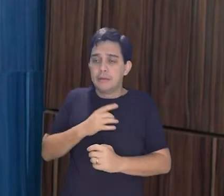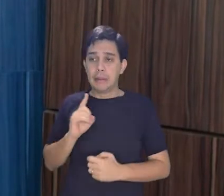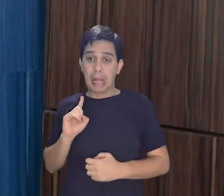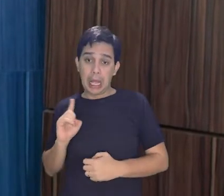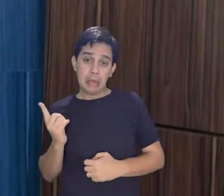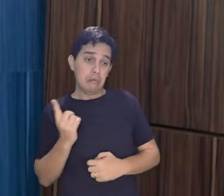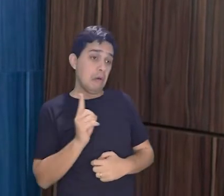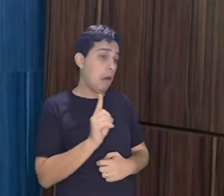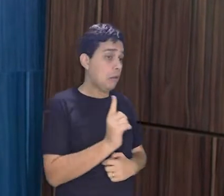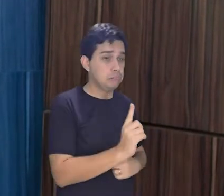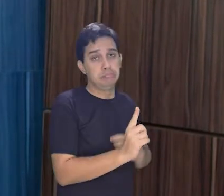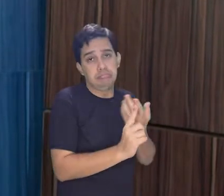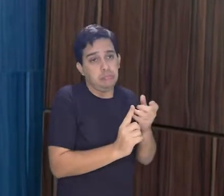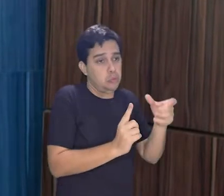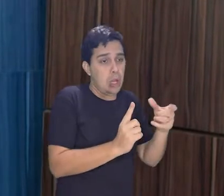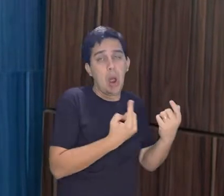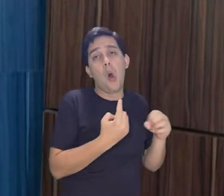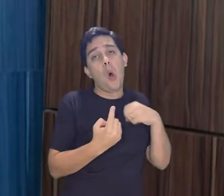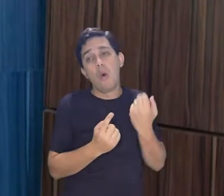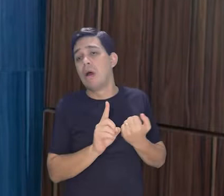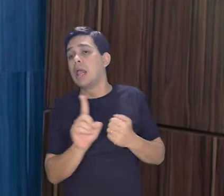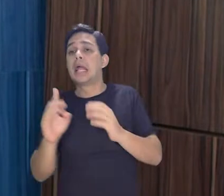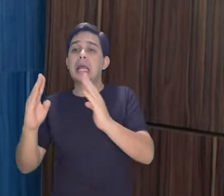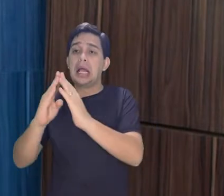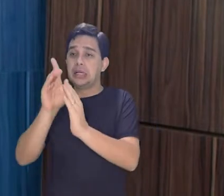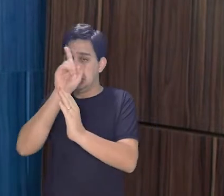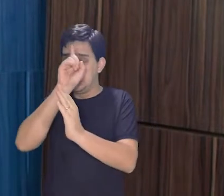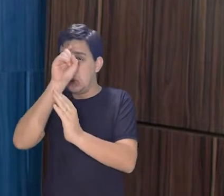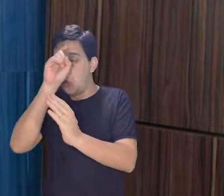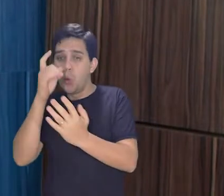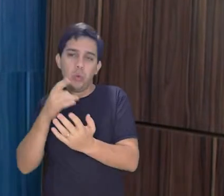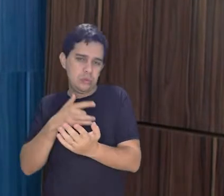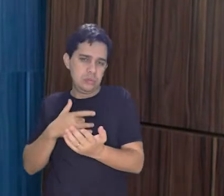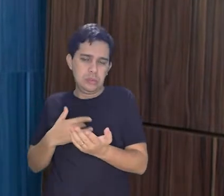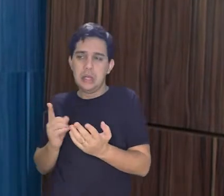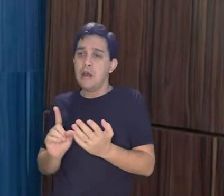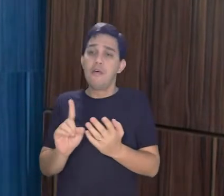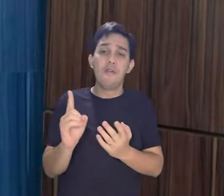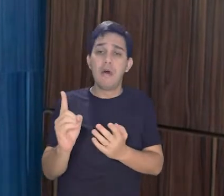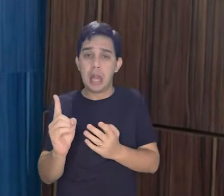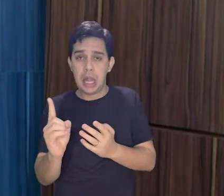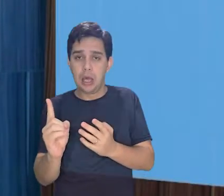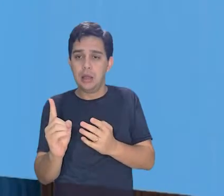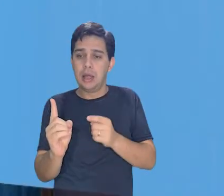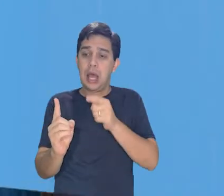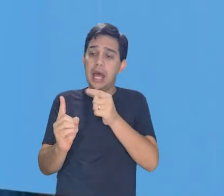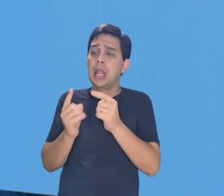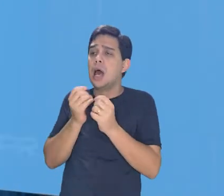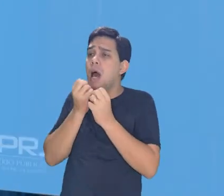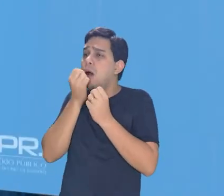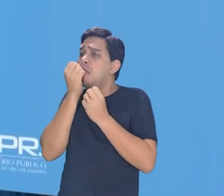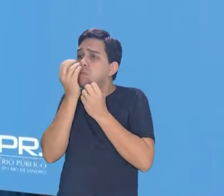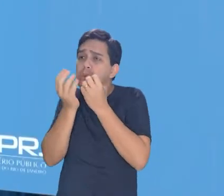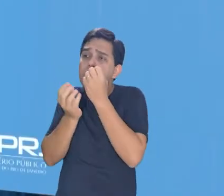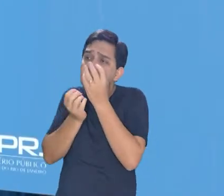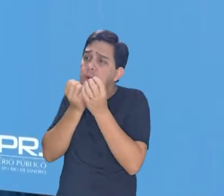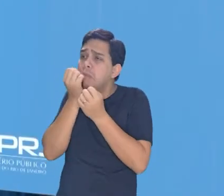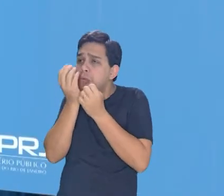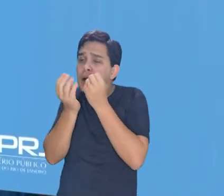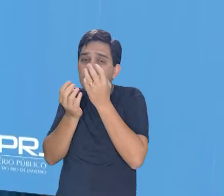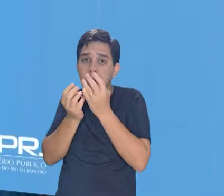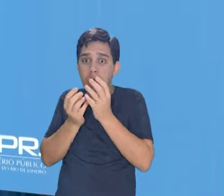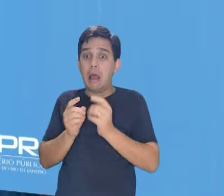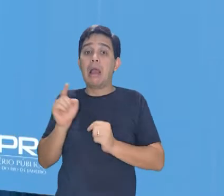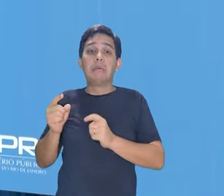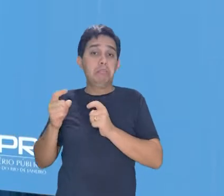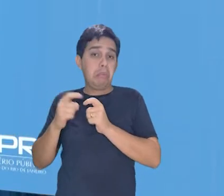na rede de saúde, de assistência social. E, na verdade, o relato da criança na escuta especializada, ele é limitado ao necessário